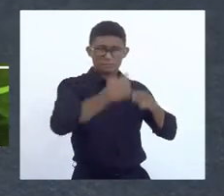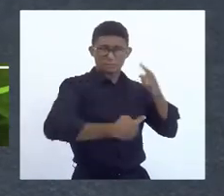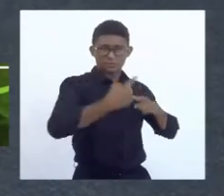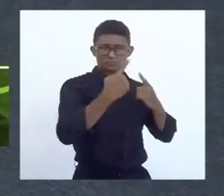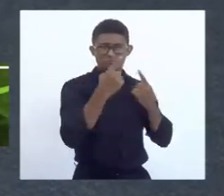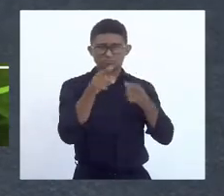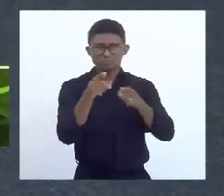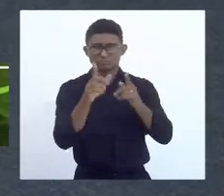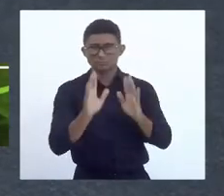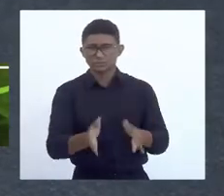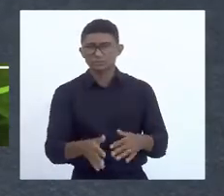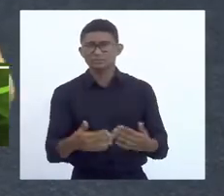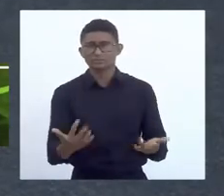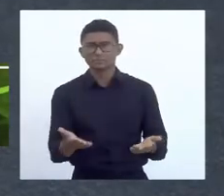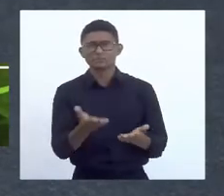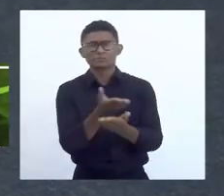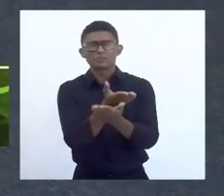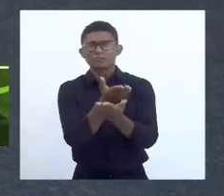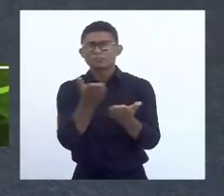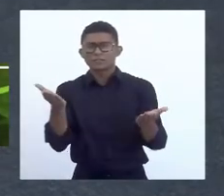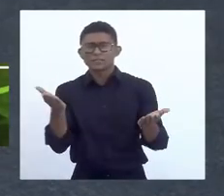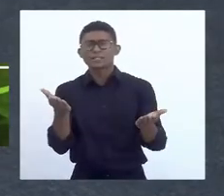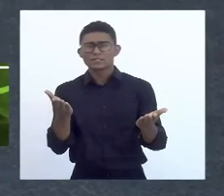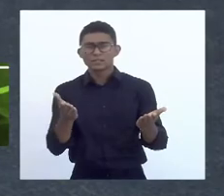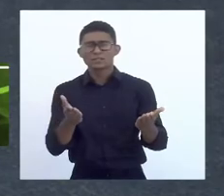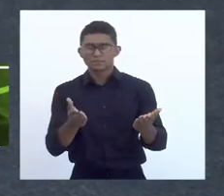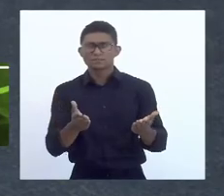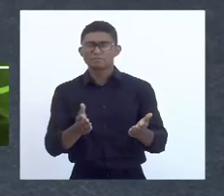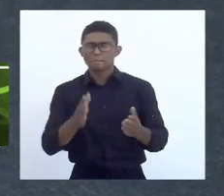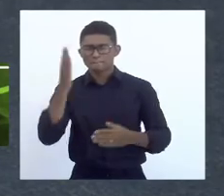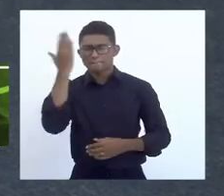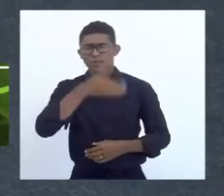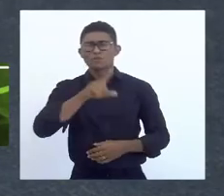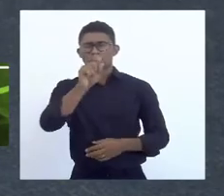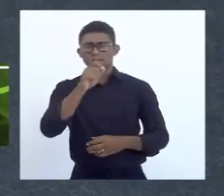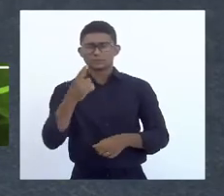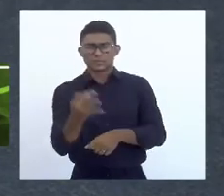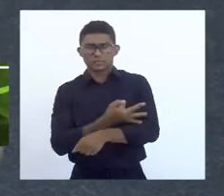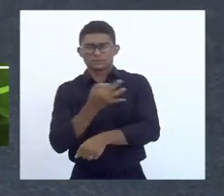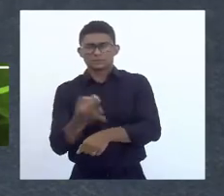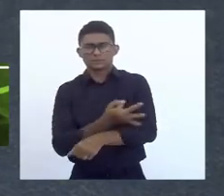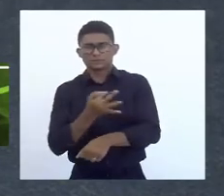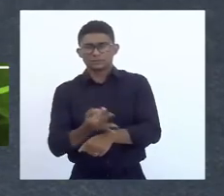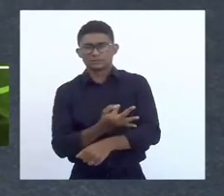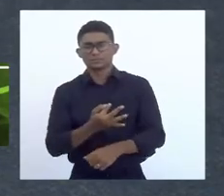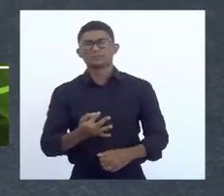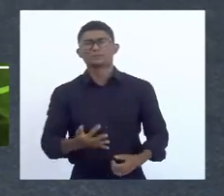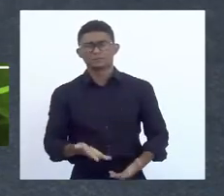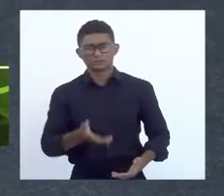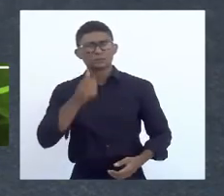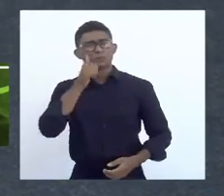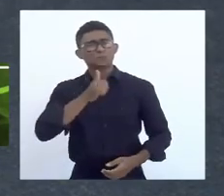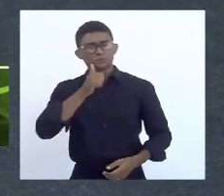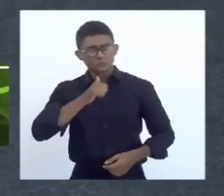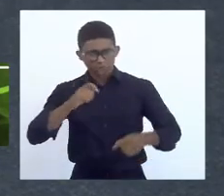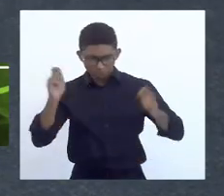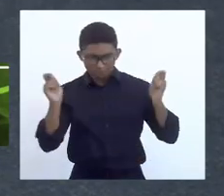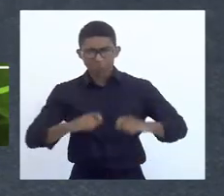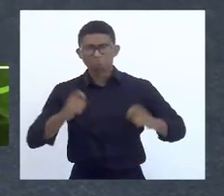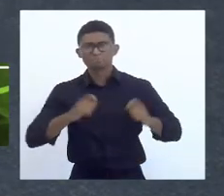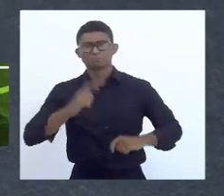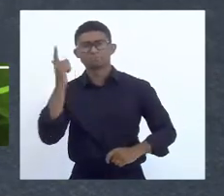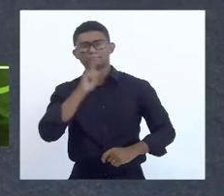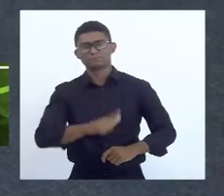verdade, são um exemplo de resistência para as mulheres brasileiras E eu queria destacar algumas questões.